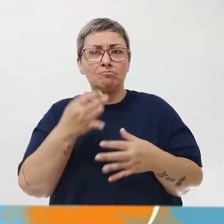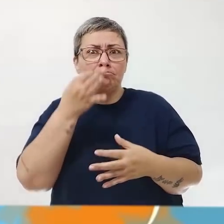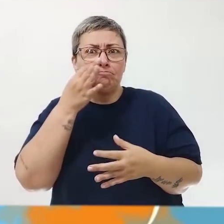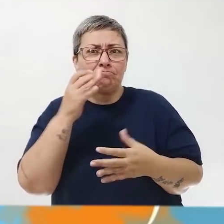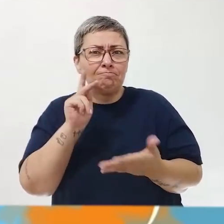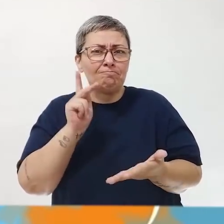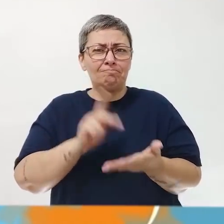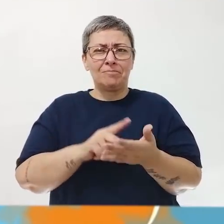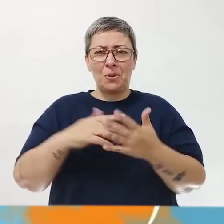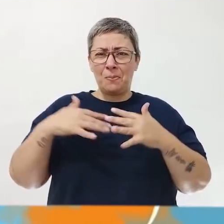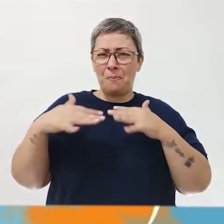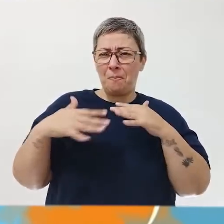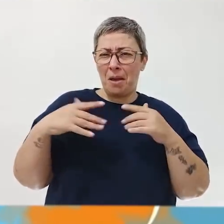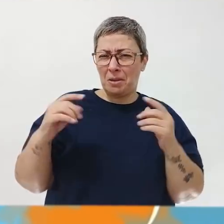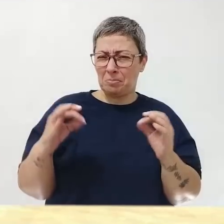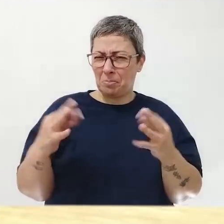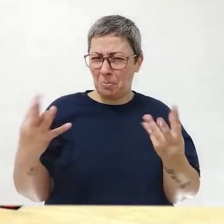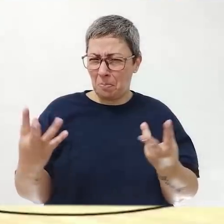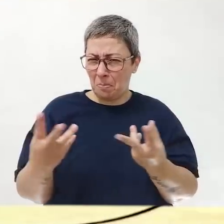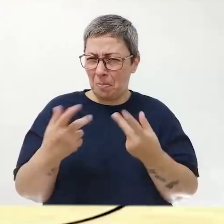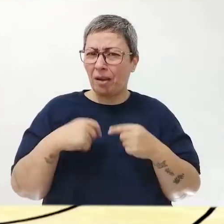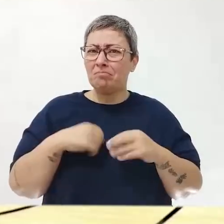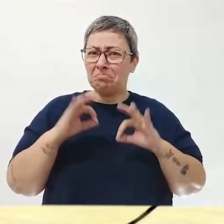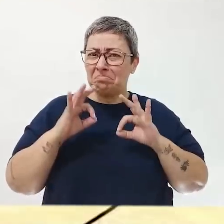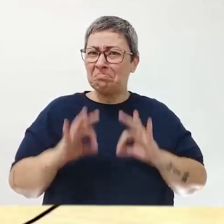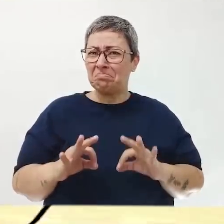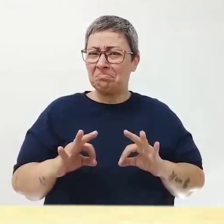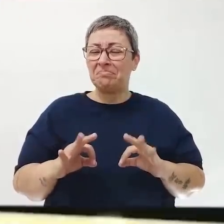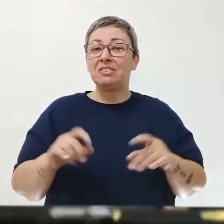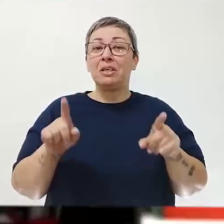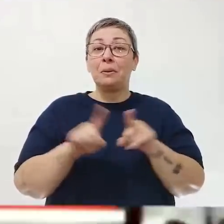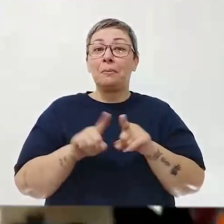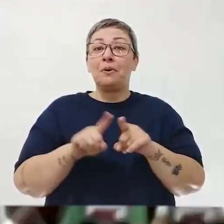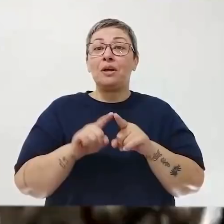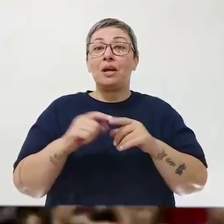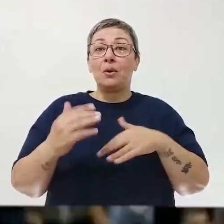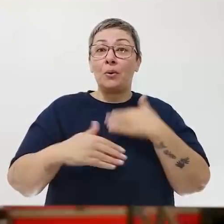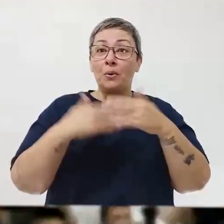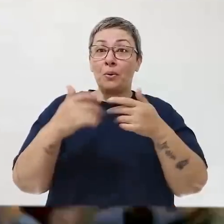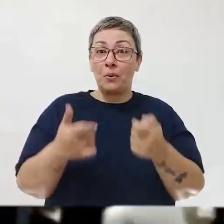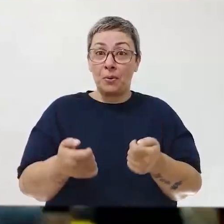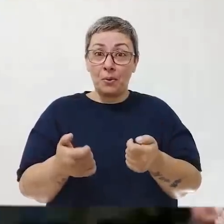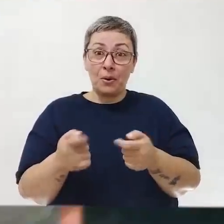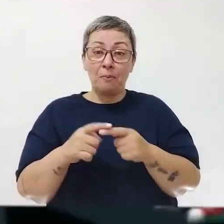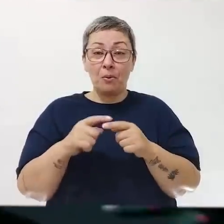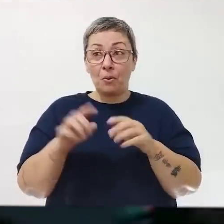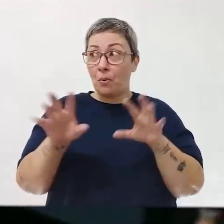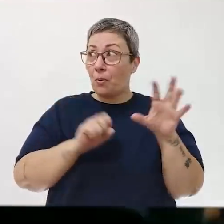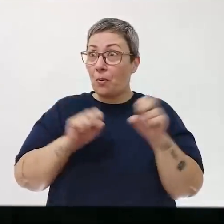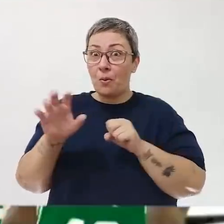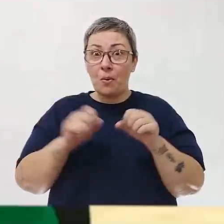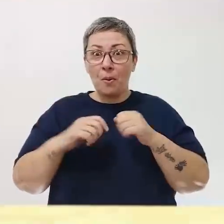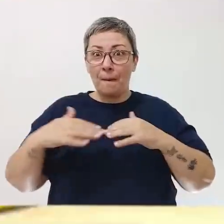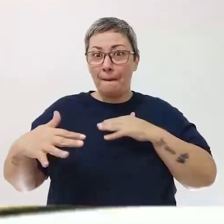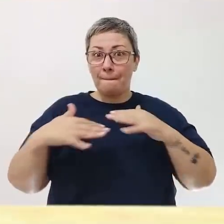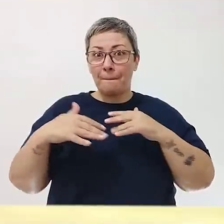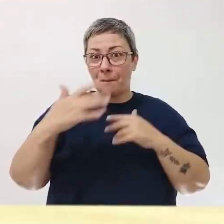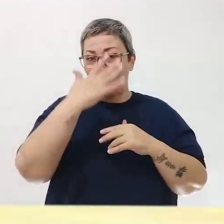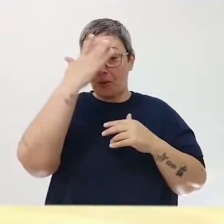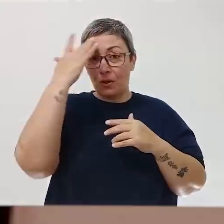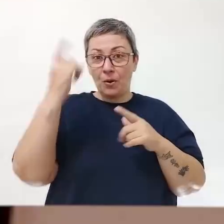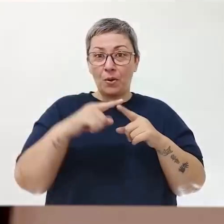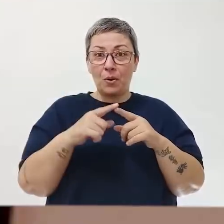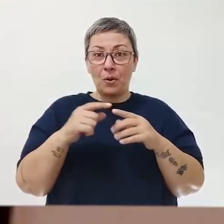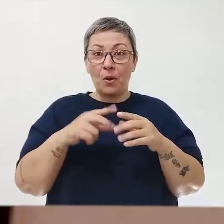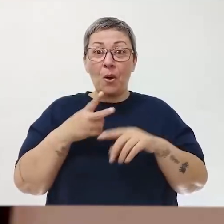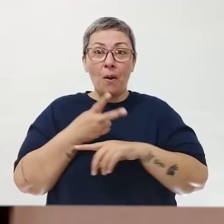realismo, com movimentos cada vez mais parecidos com os nossos. Pois para desenvolver um jogo, eles capturam os movimentos de pessoas